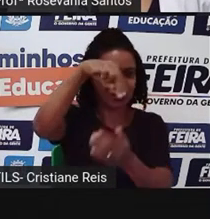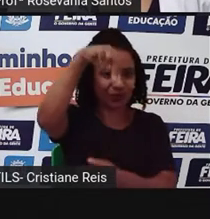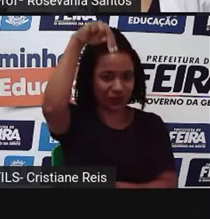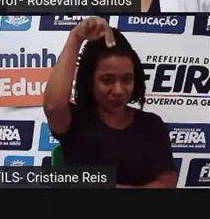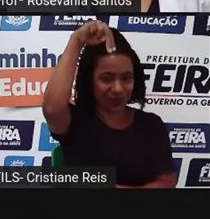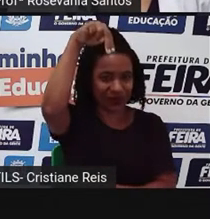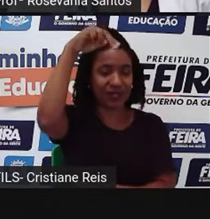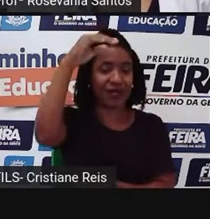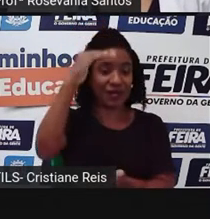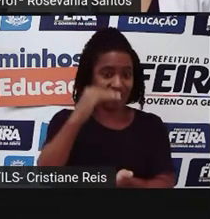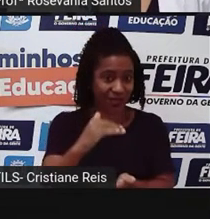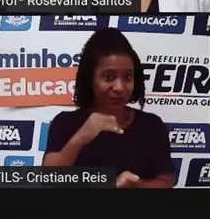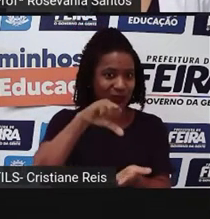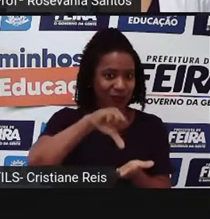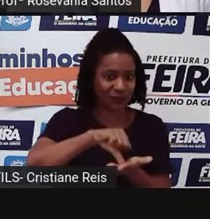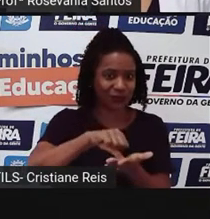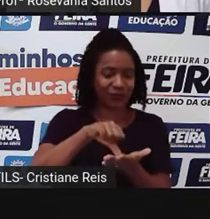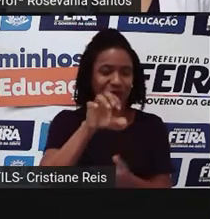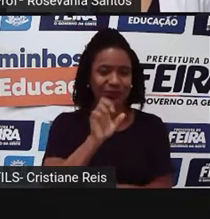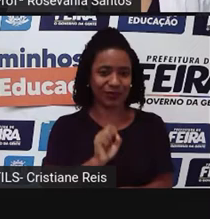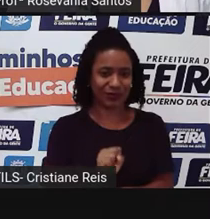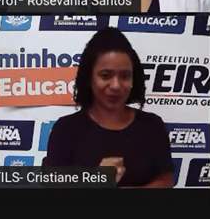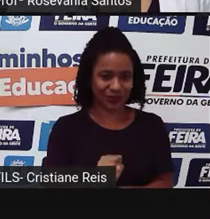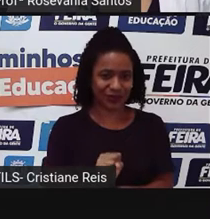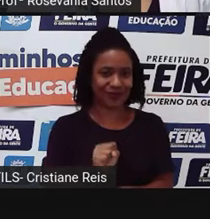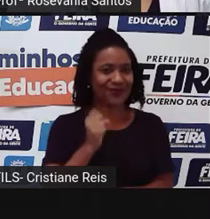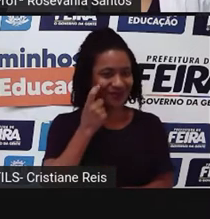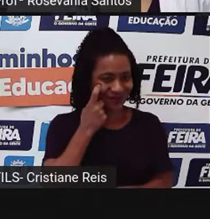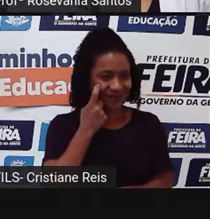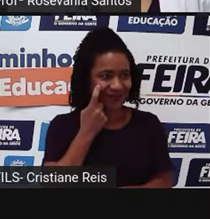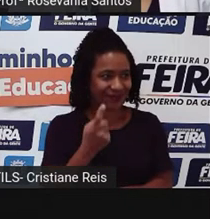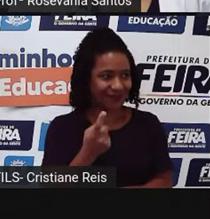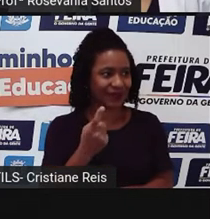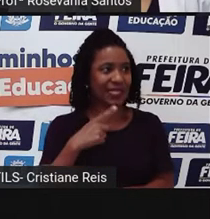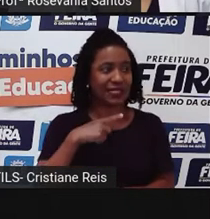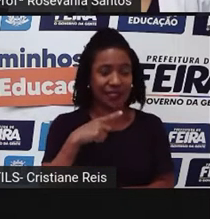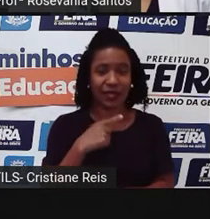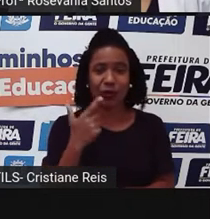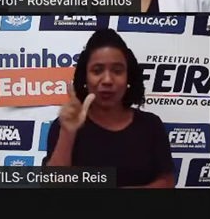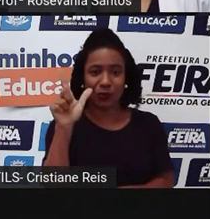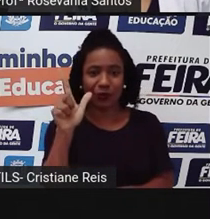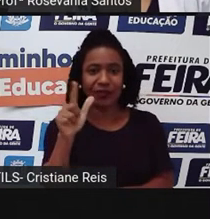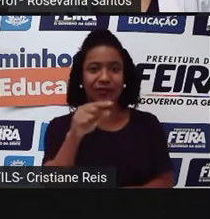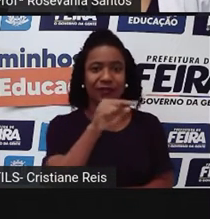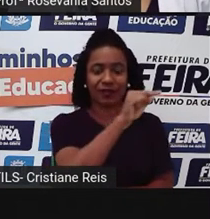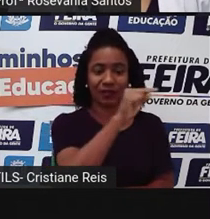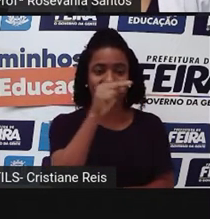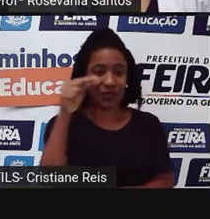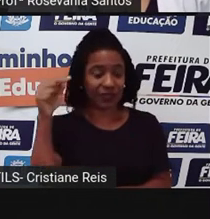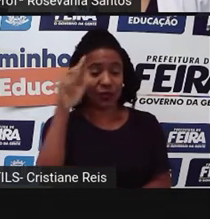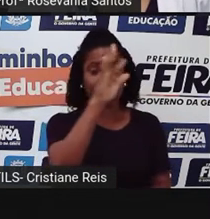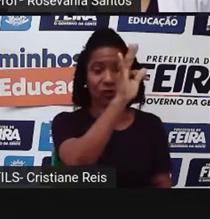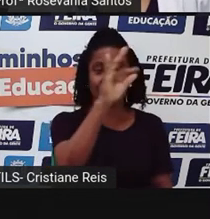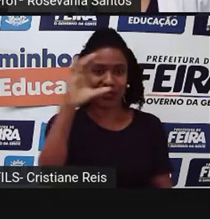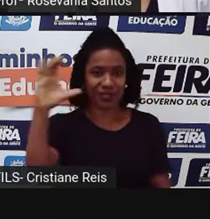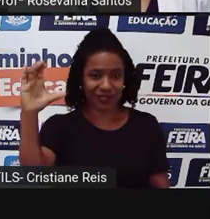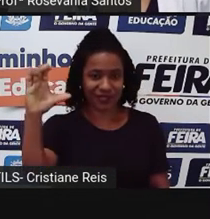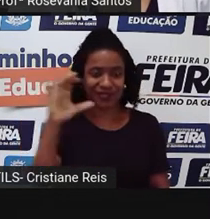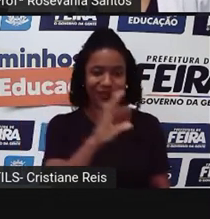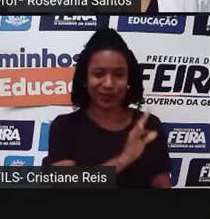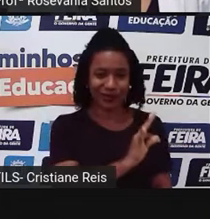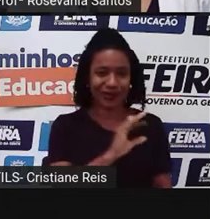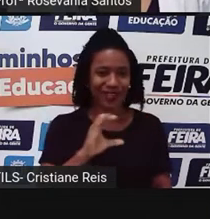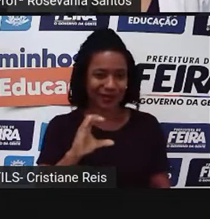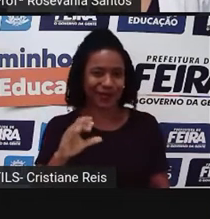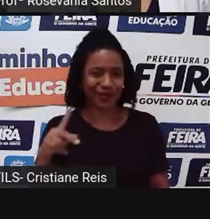considerado hemisfério sul, né? A gente tem aqui outras linhas imaginárias, a exemplo do Trópico de Câncer e o Trópico de